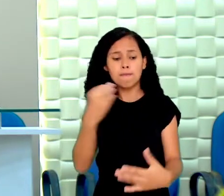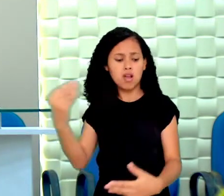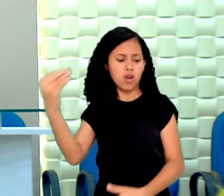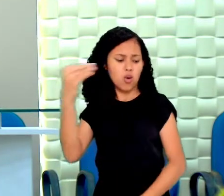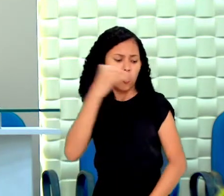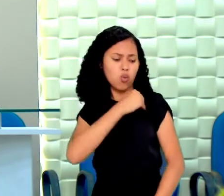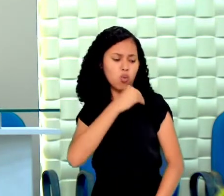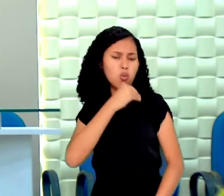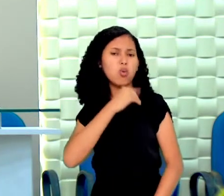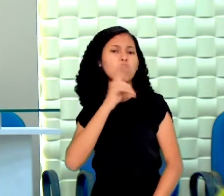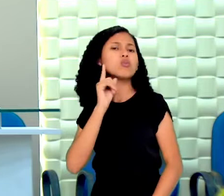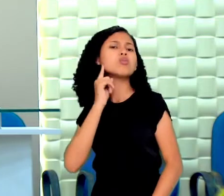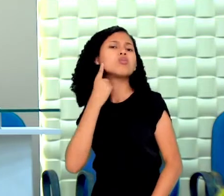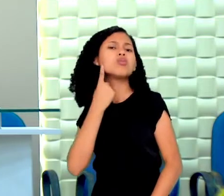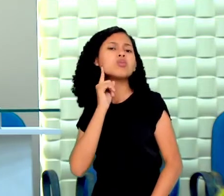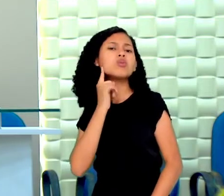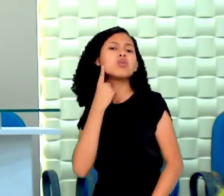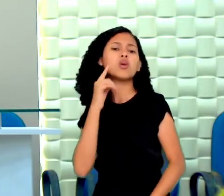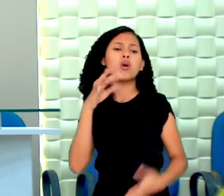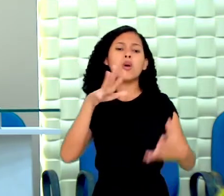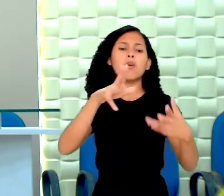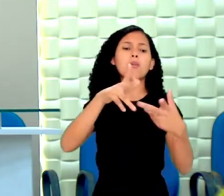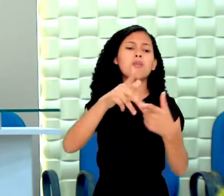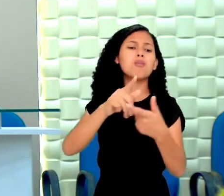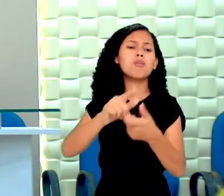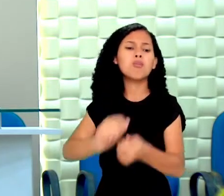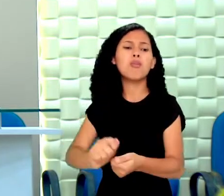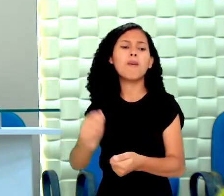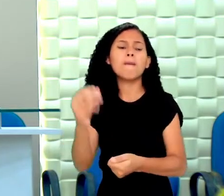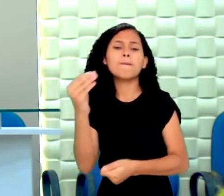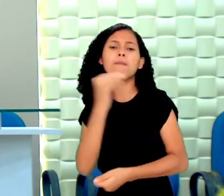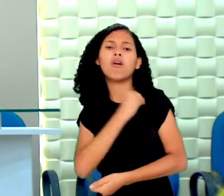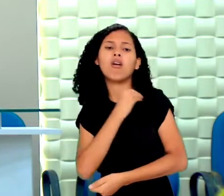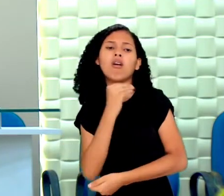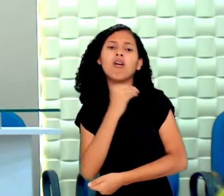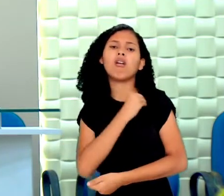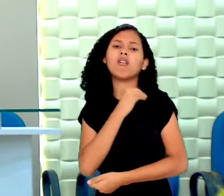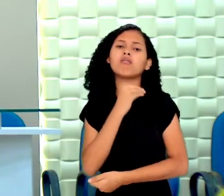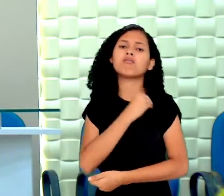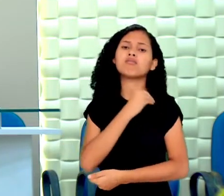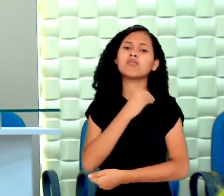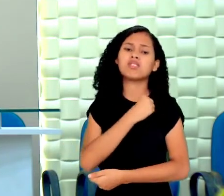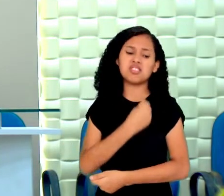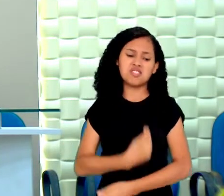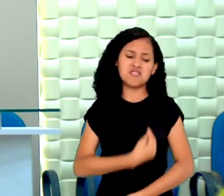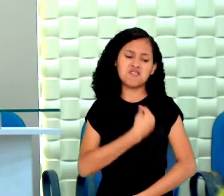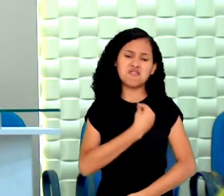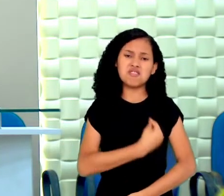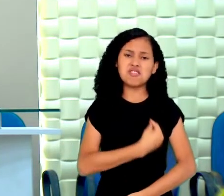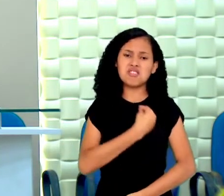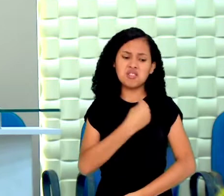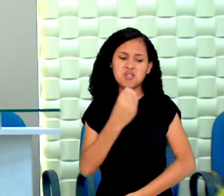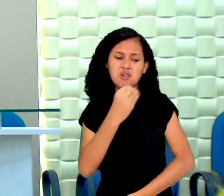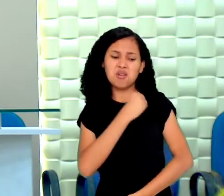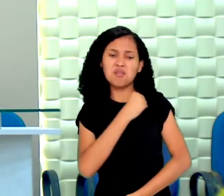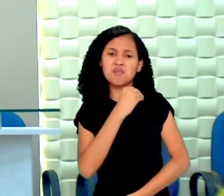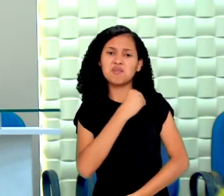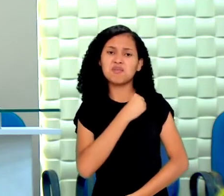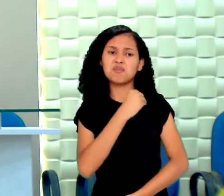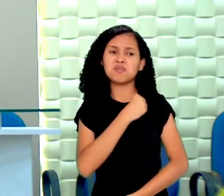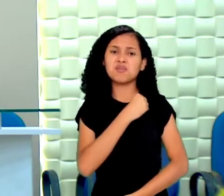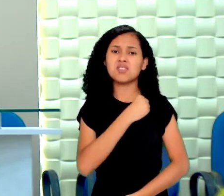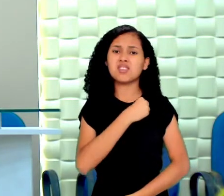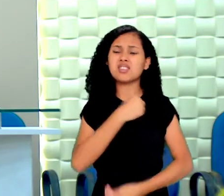pecado, que a humanidade em pecado, que a humanidade vivendo na sua iniquidade,